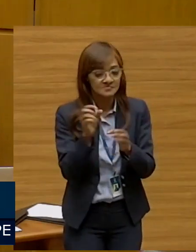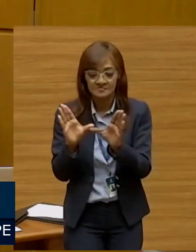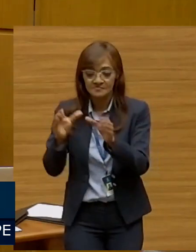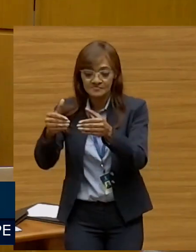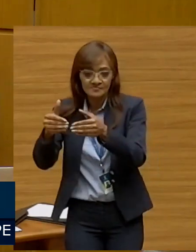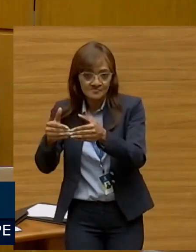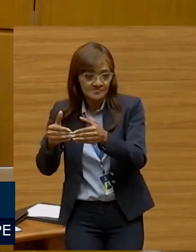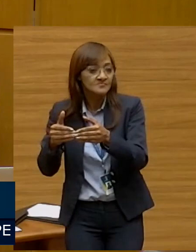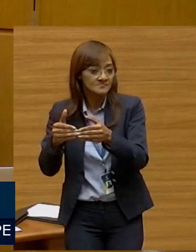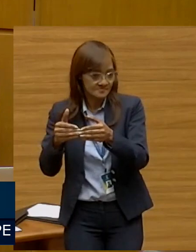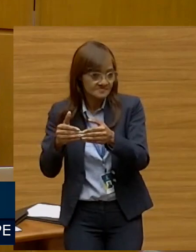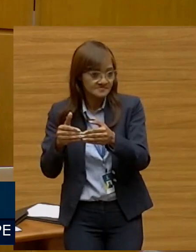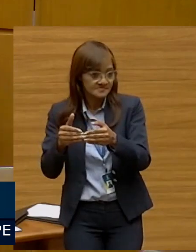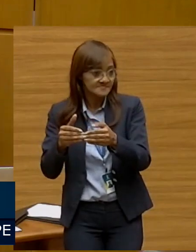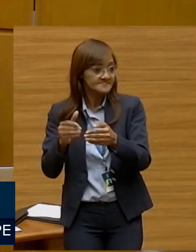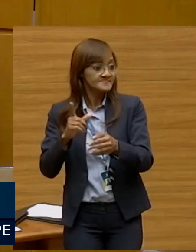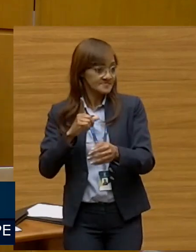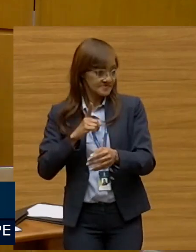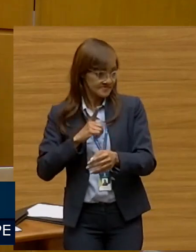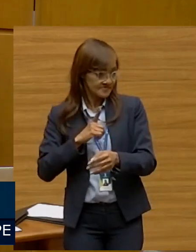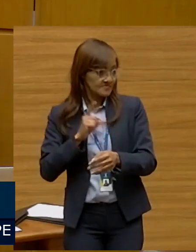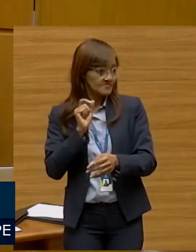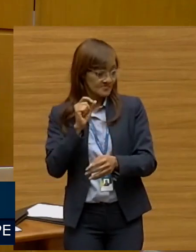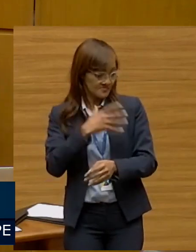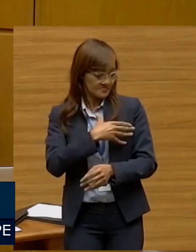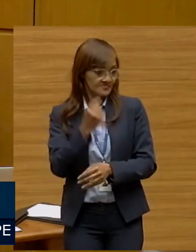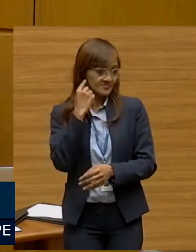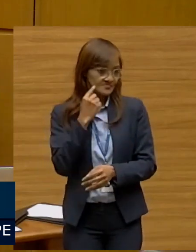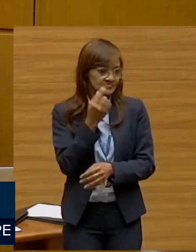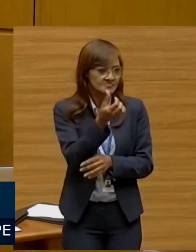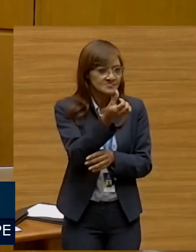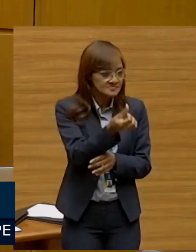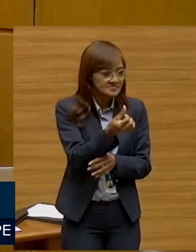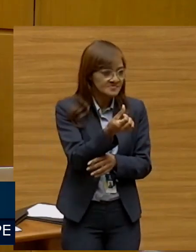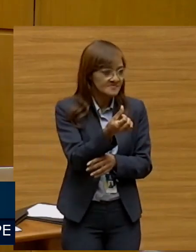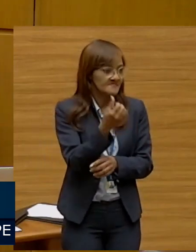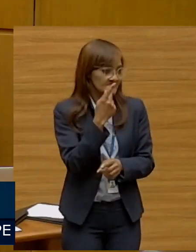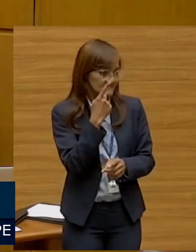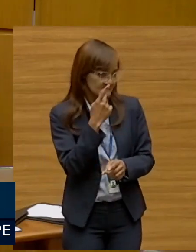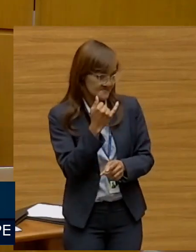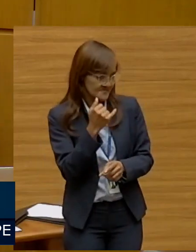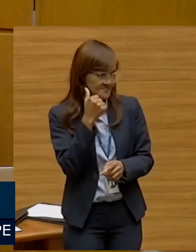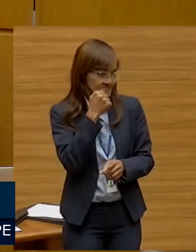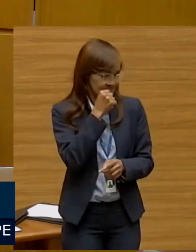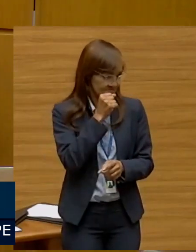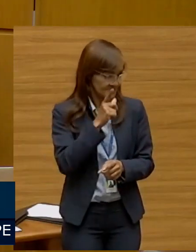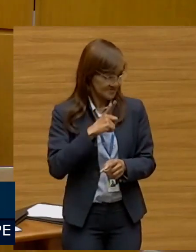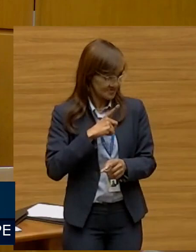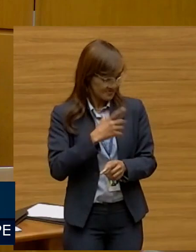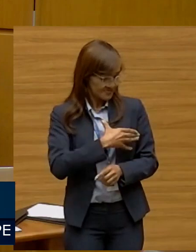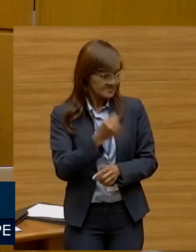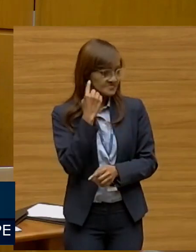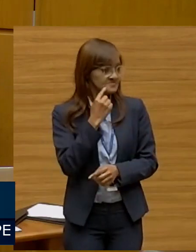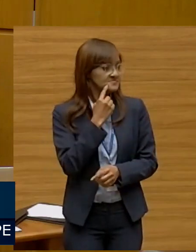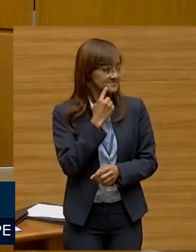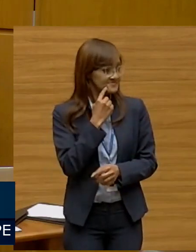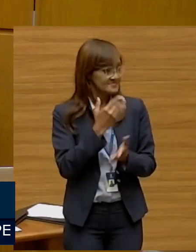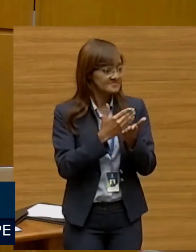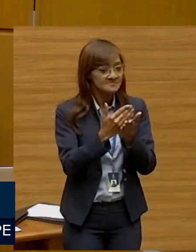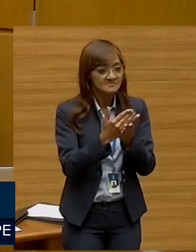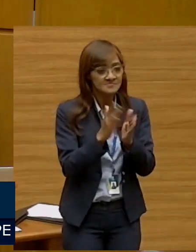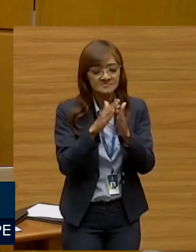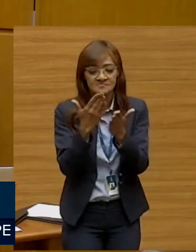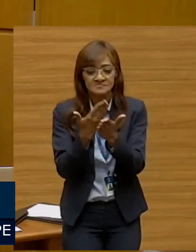pais que tinham seus filhos, né, um grupo de 6 pais que tinham seus filhos surdos, que colocaram na escola